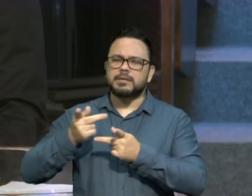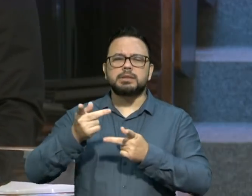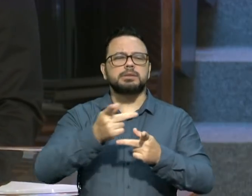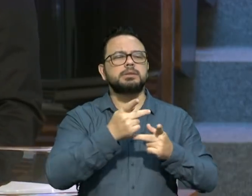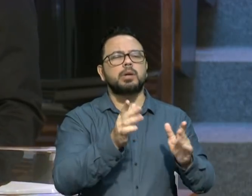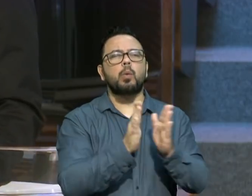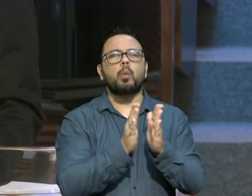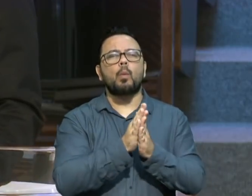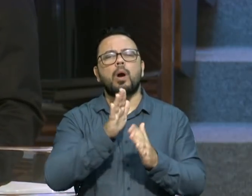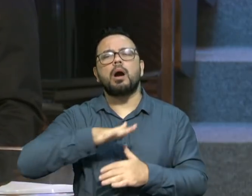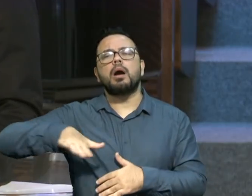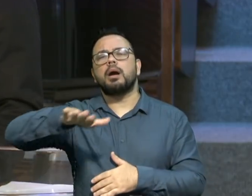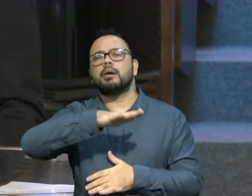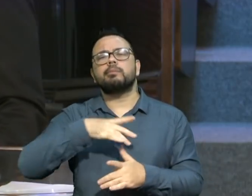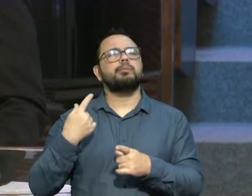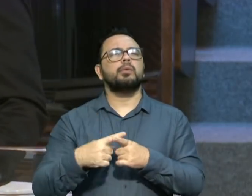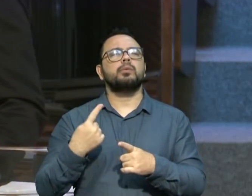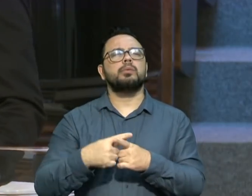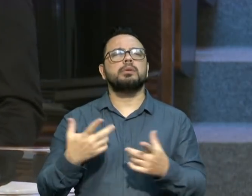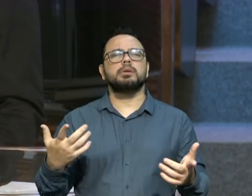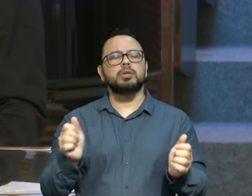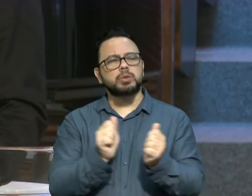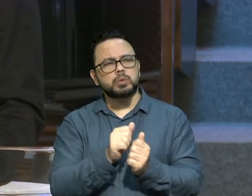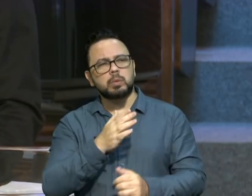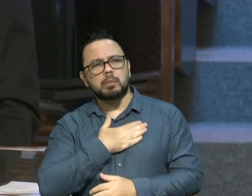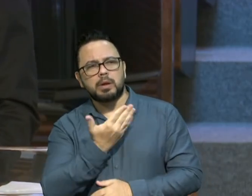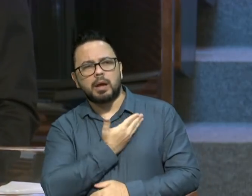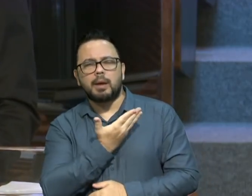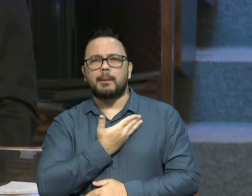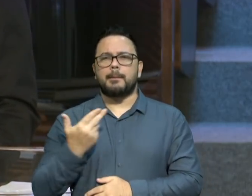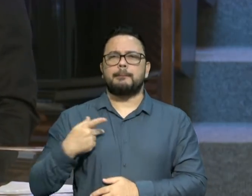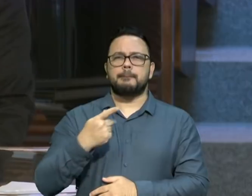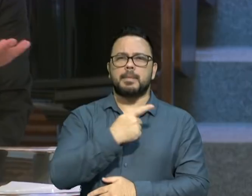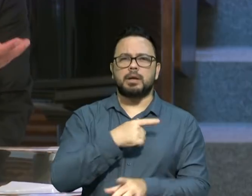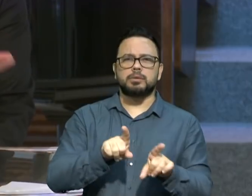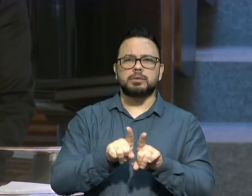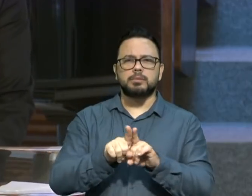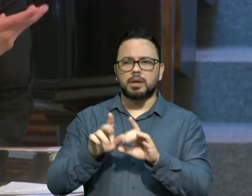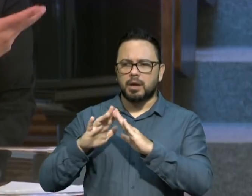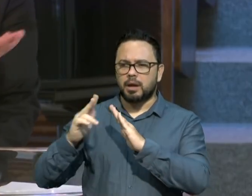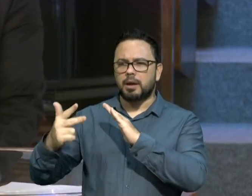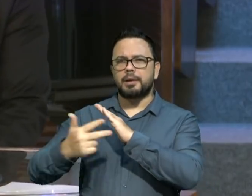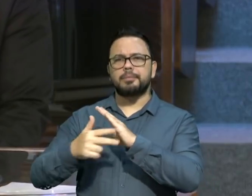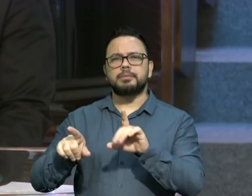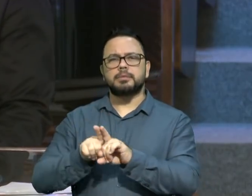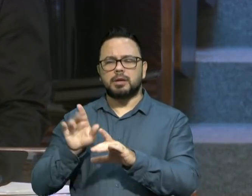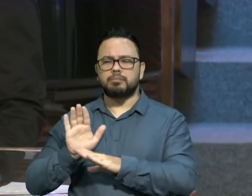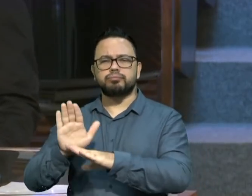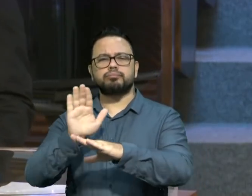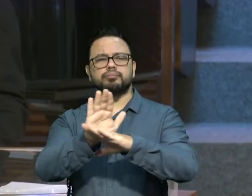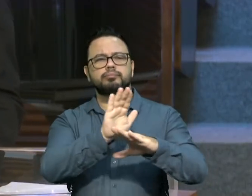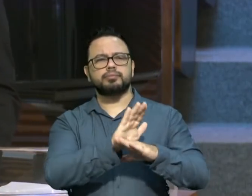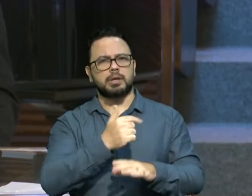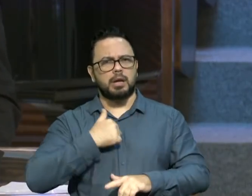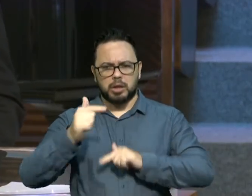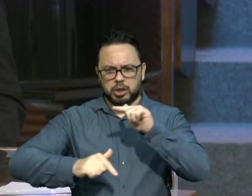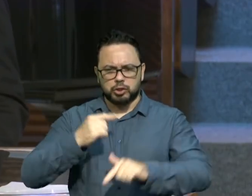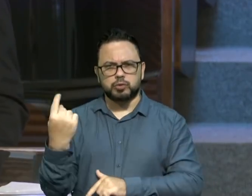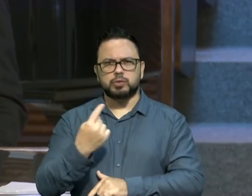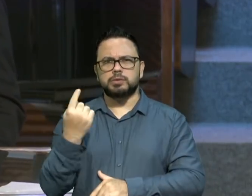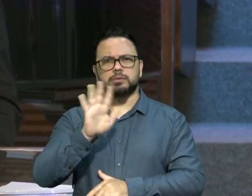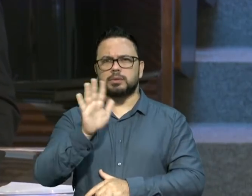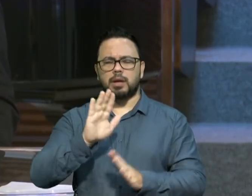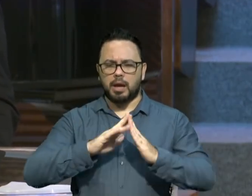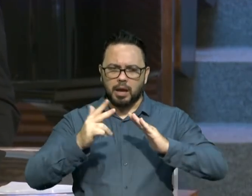orando com as pessoas tudo que os meus queridos colegas e a igreja ajudando os pobres do necessitado eu não faço trabalho sozinho a